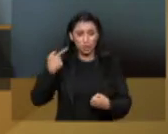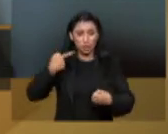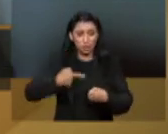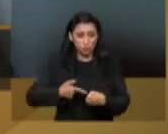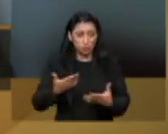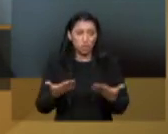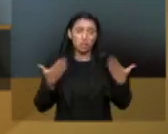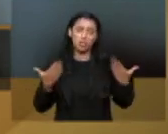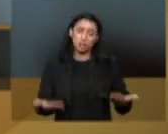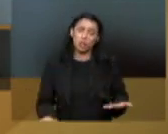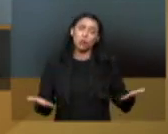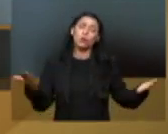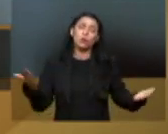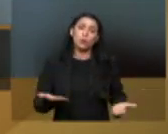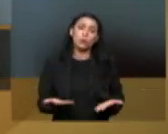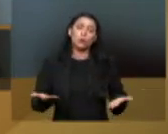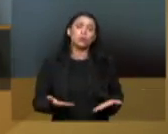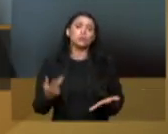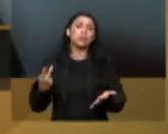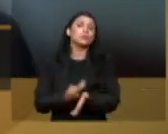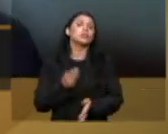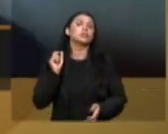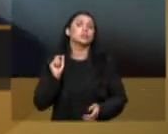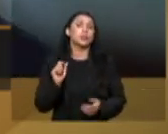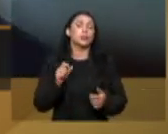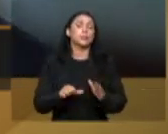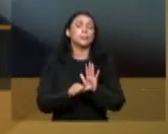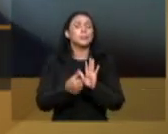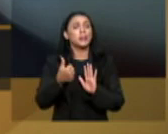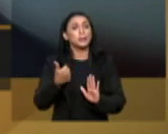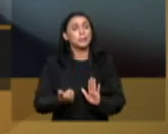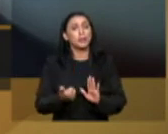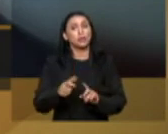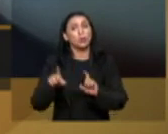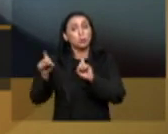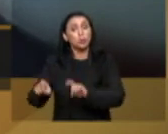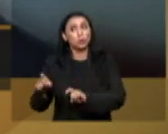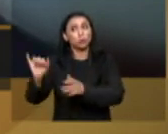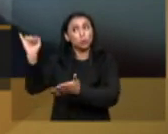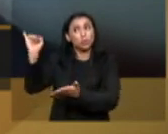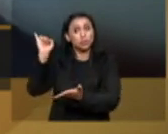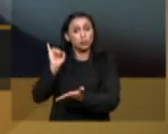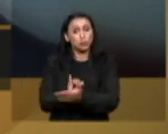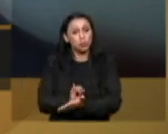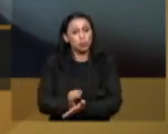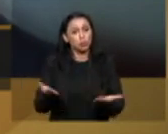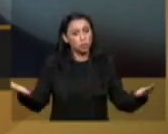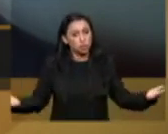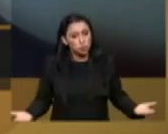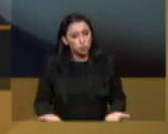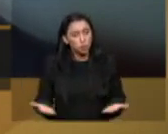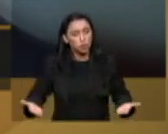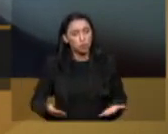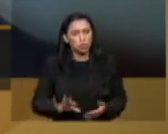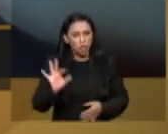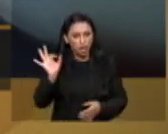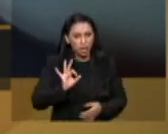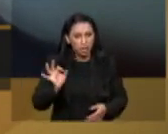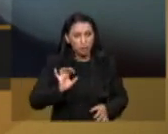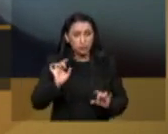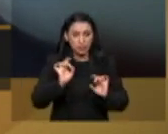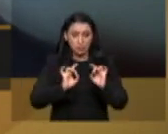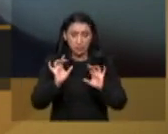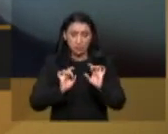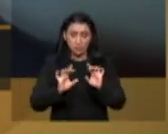força disso, hoje, a situação é a seguinte. Primeiro, produtores e importadores estão sujeitos, hoje, à alíquota específica